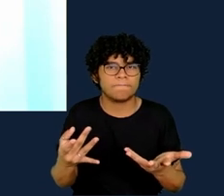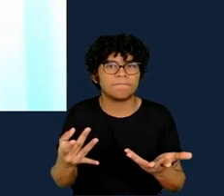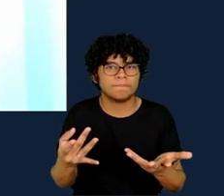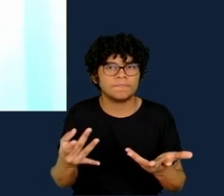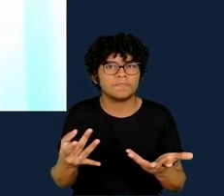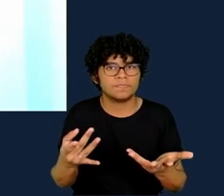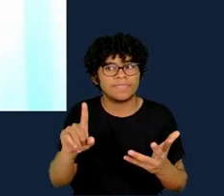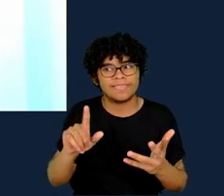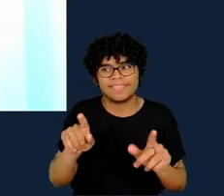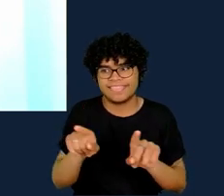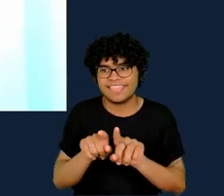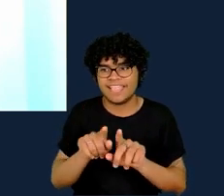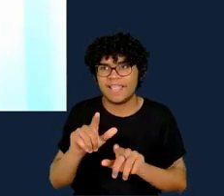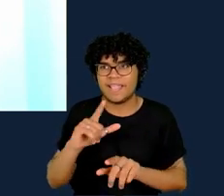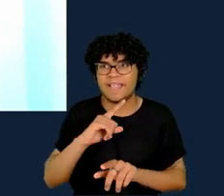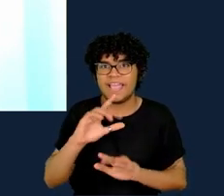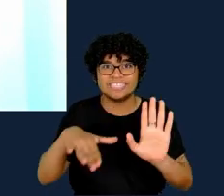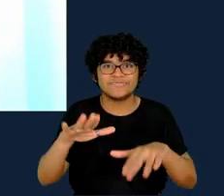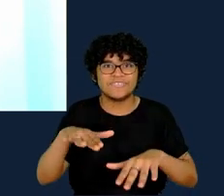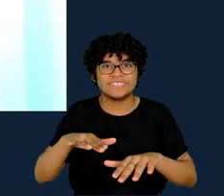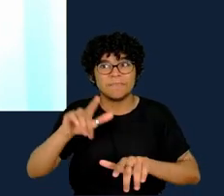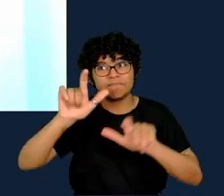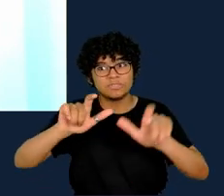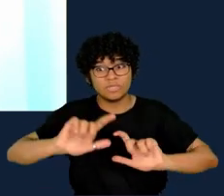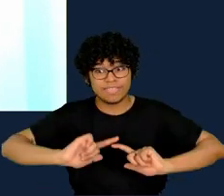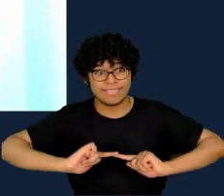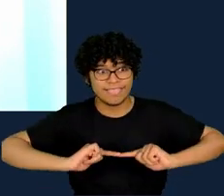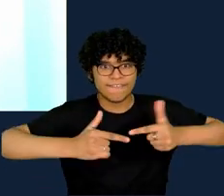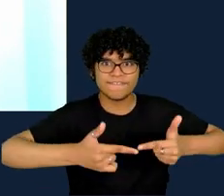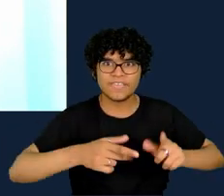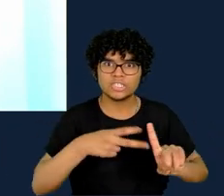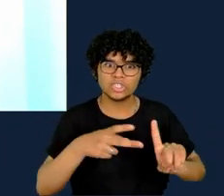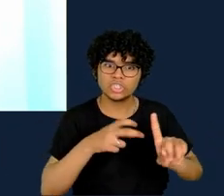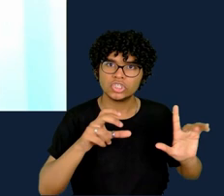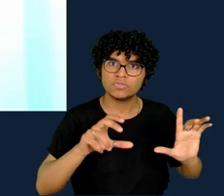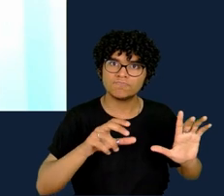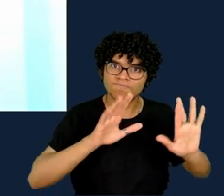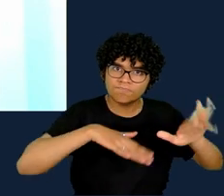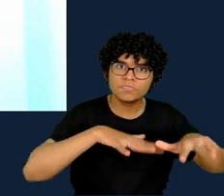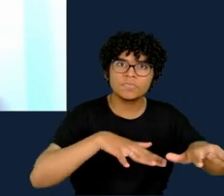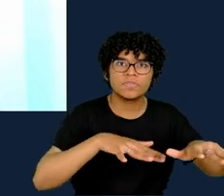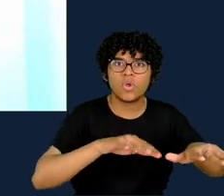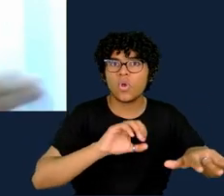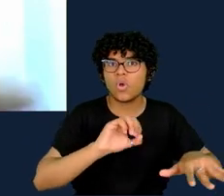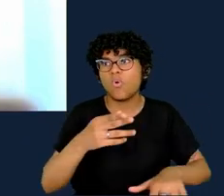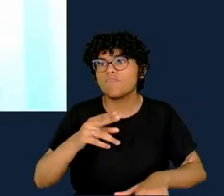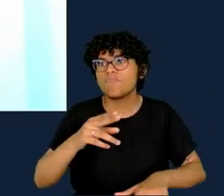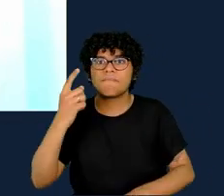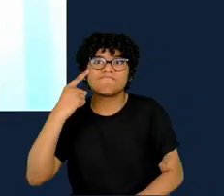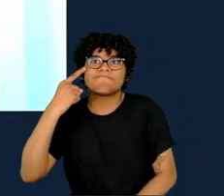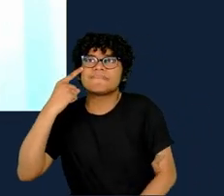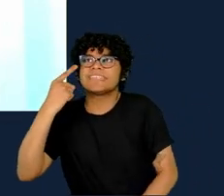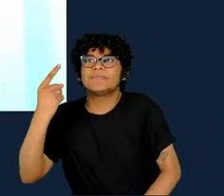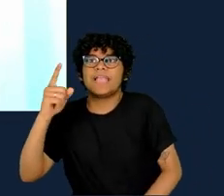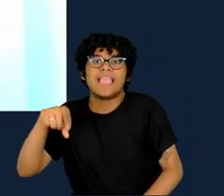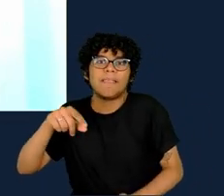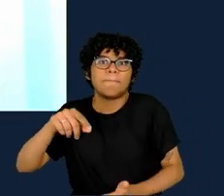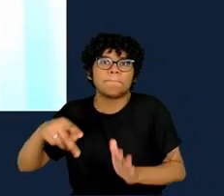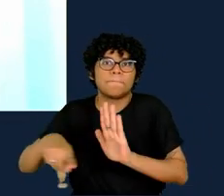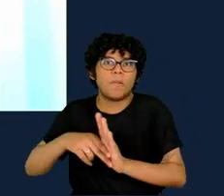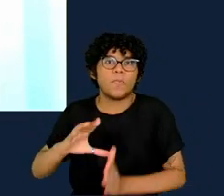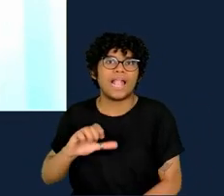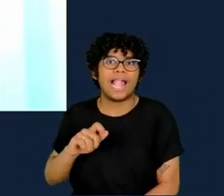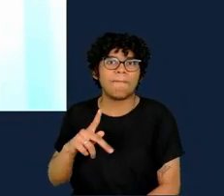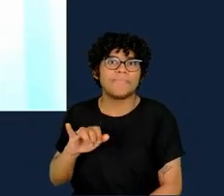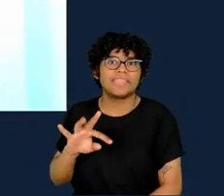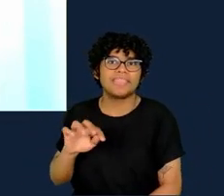defendem, né, a causa indígena, e porque que tem outras que sempre pensam no capitalismo. Então, há esses processos de